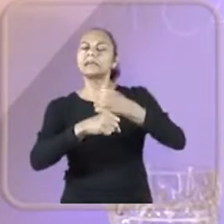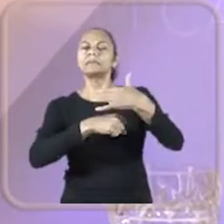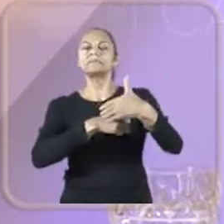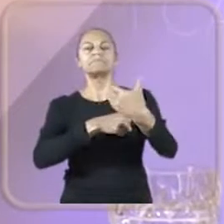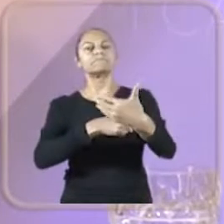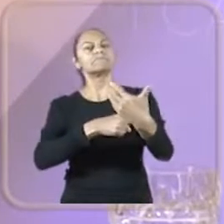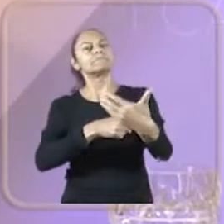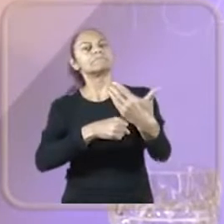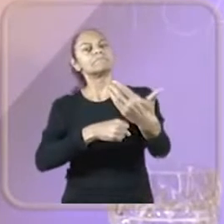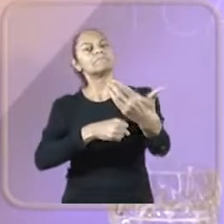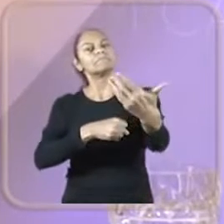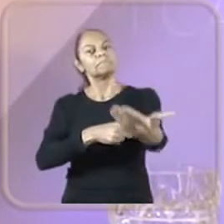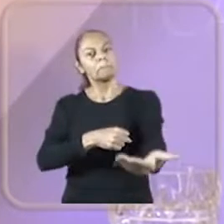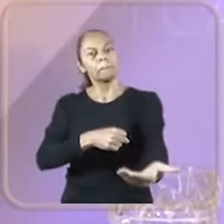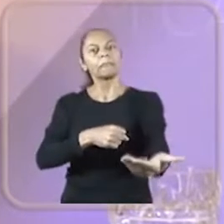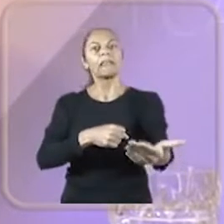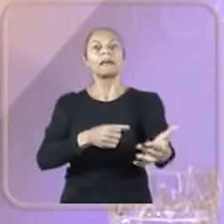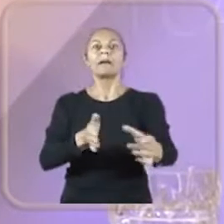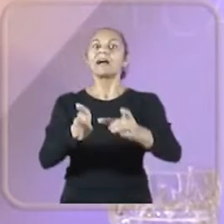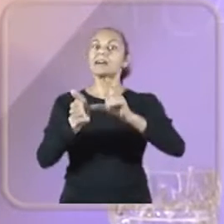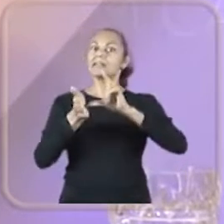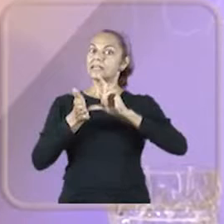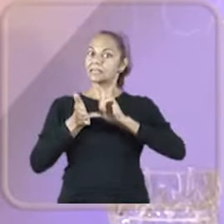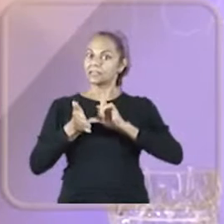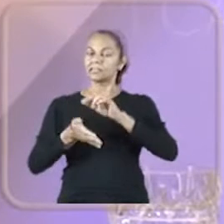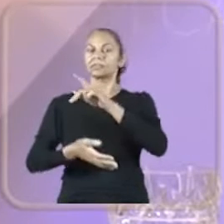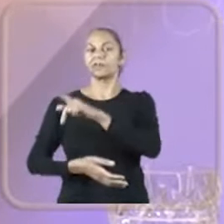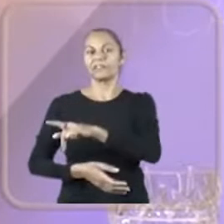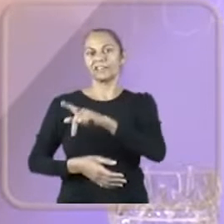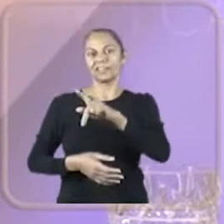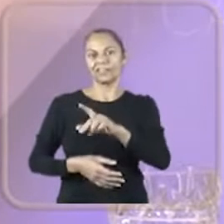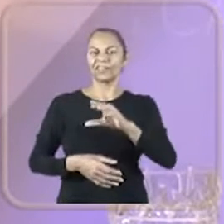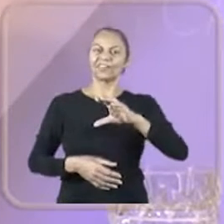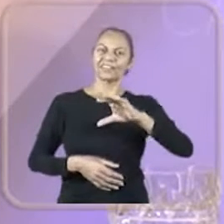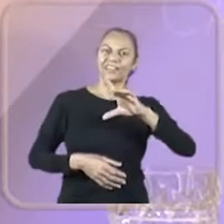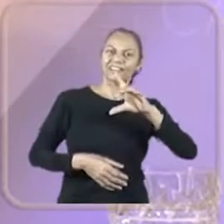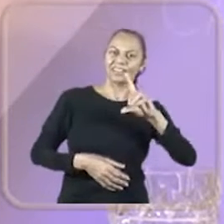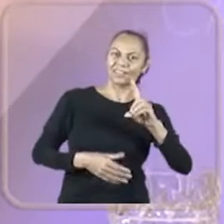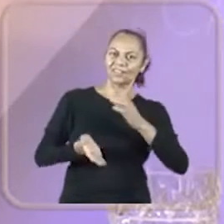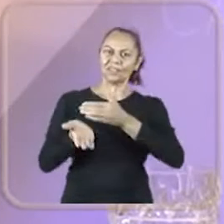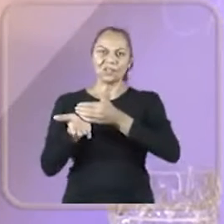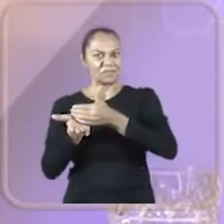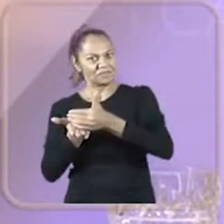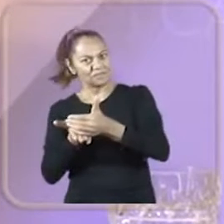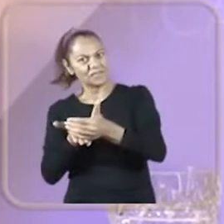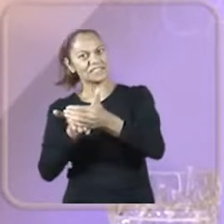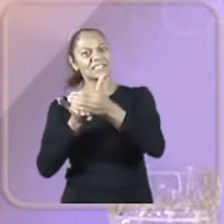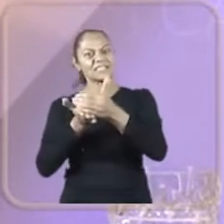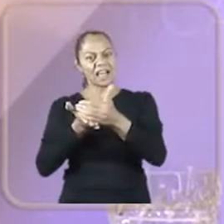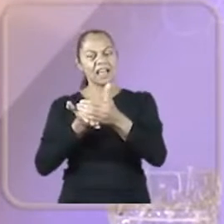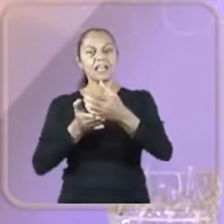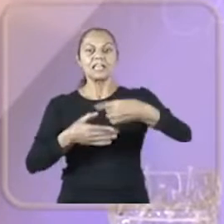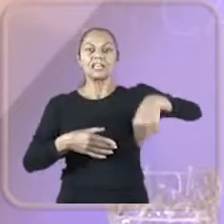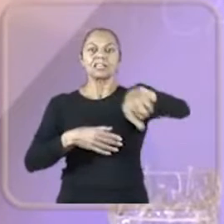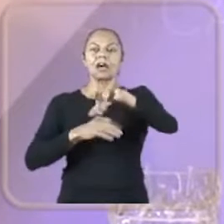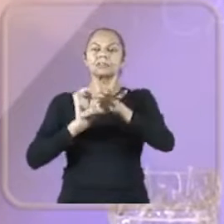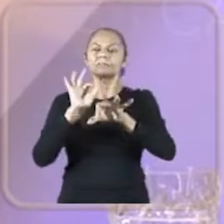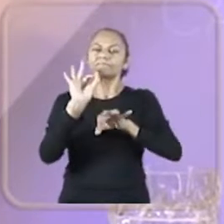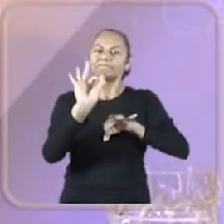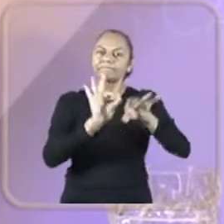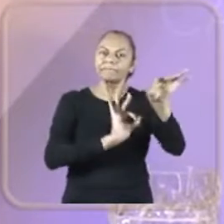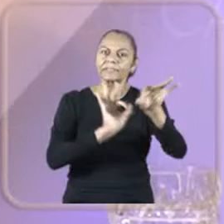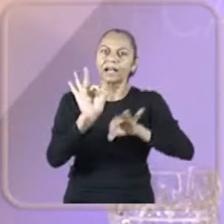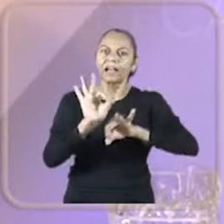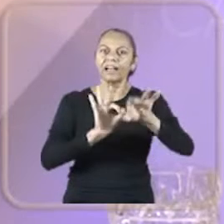ano que vem, obviamente, depois que os nossos professores e coordenadores tenham sido os primeiros a iniciar todo esse processo. Então a gente está trabalhando,